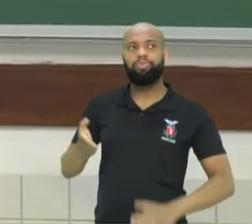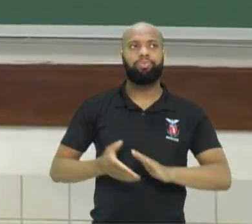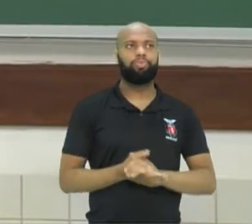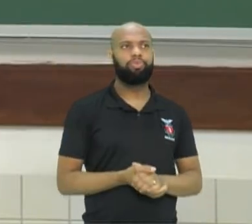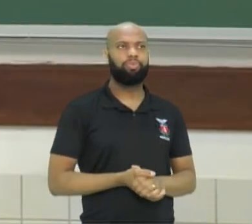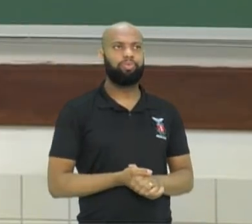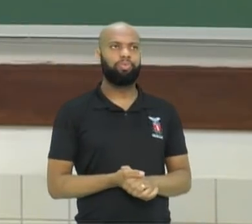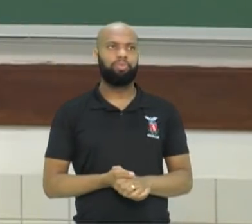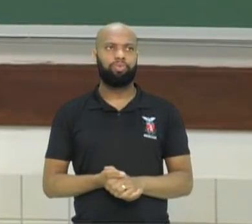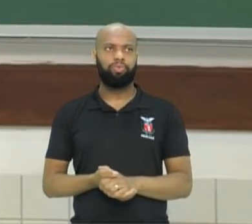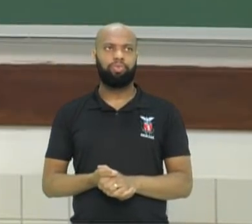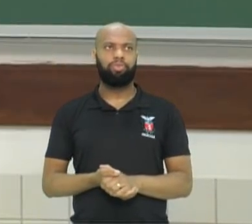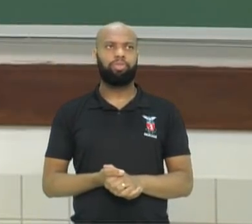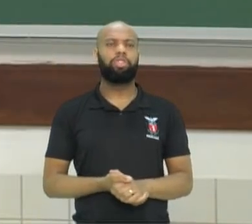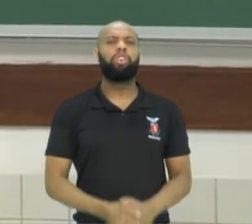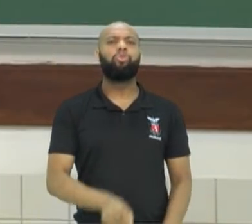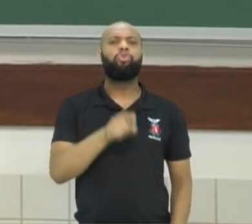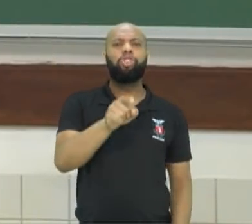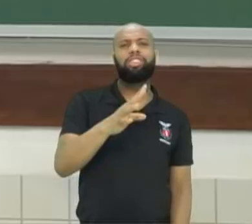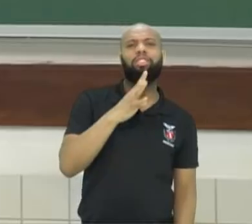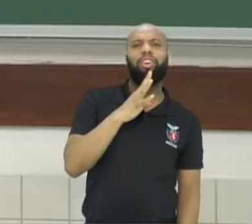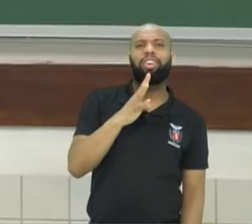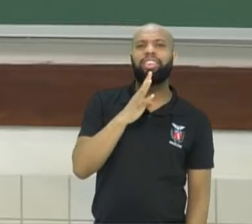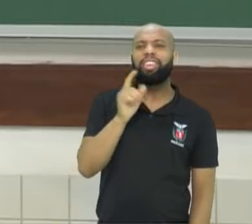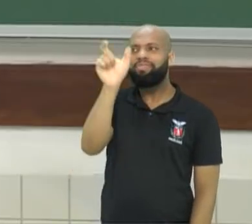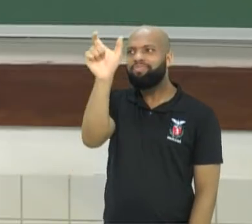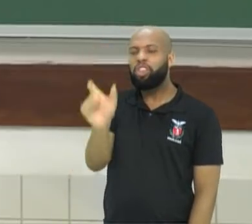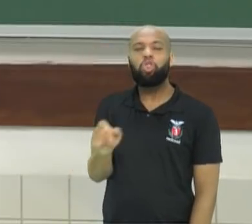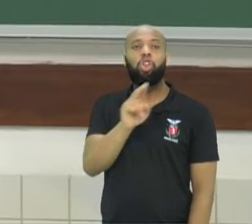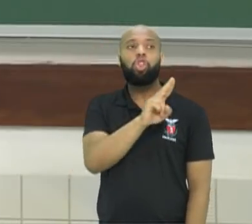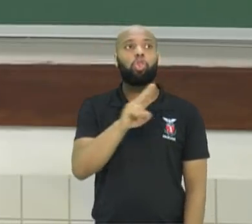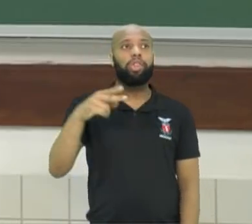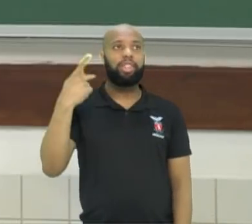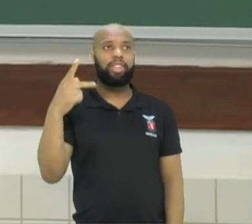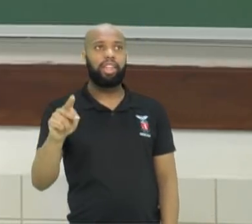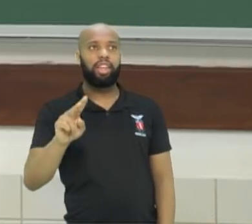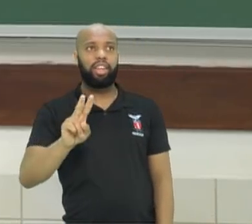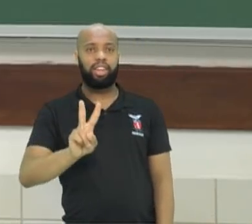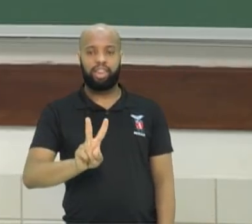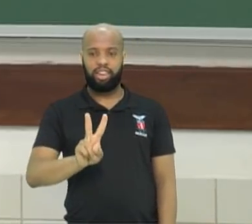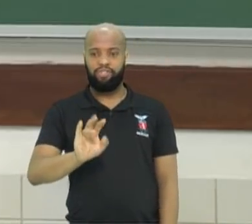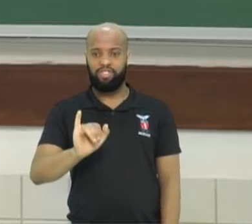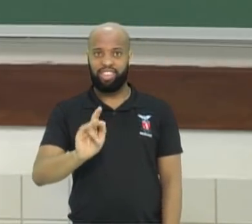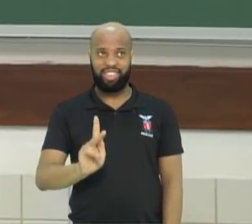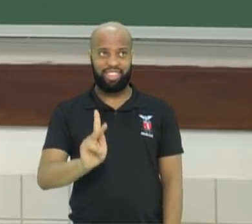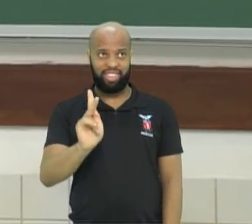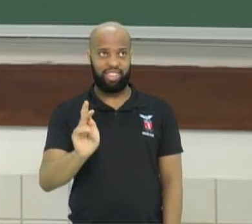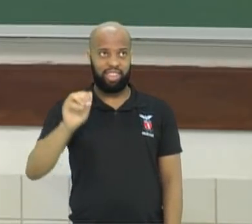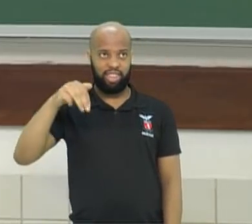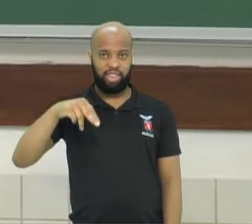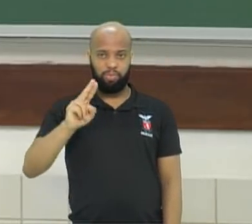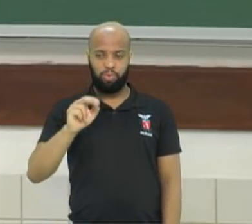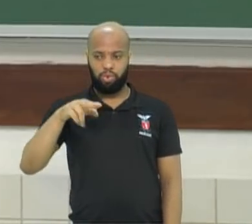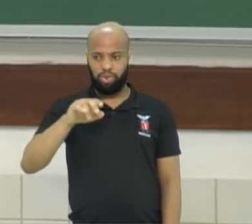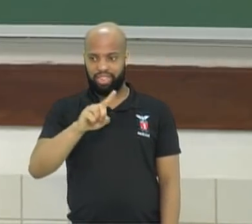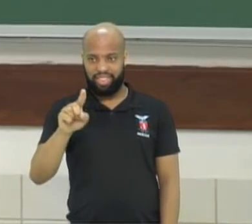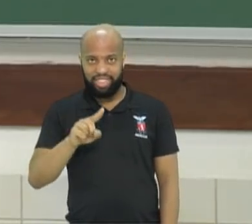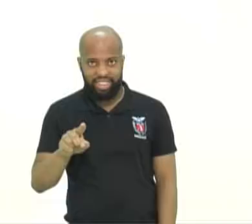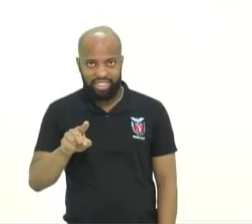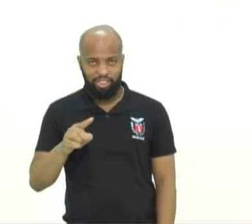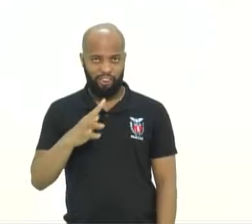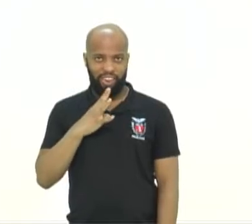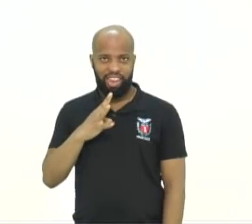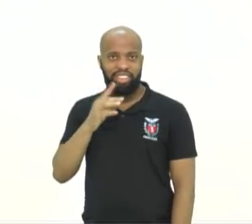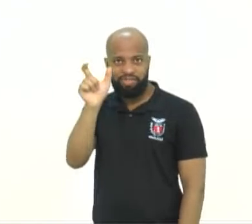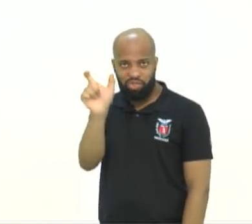know Vicky Muniz? Você já ouviu falar desse artista? Gente, ele é muito legal. Vamos prestar atenção na história dele.